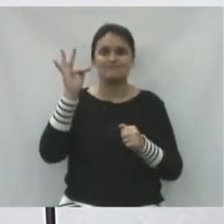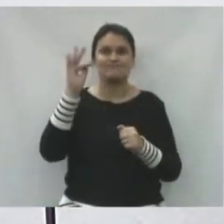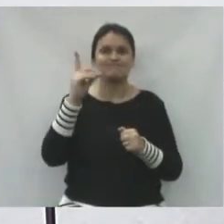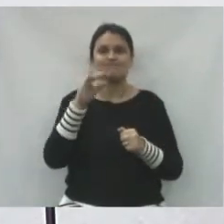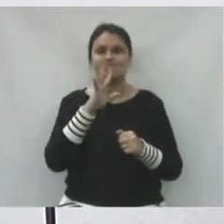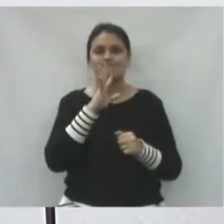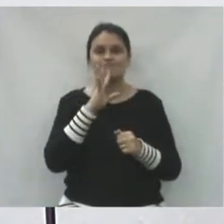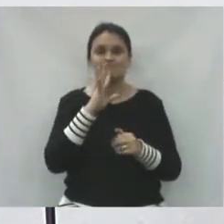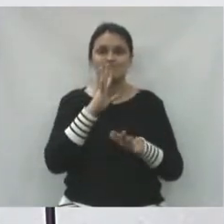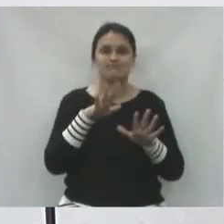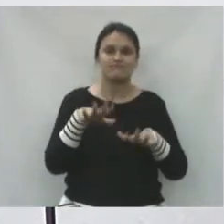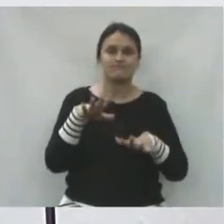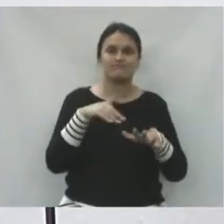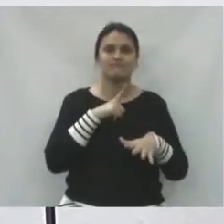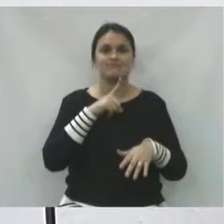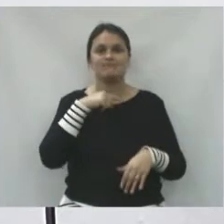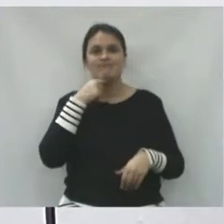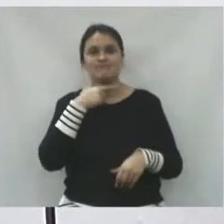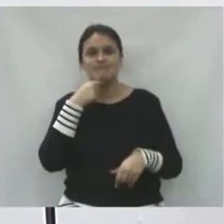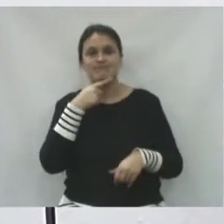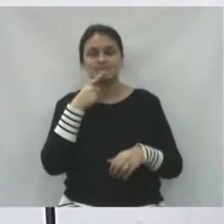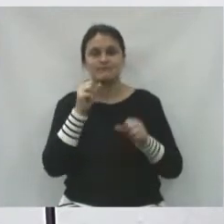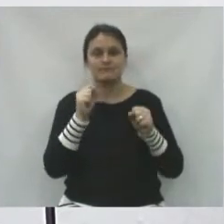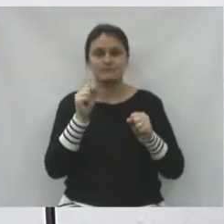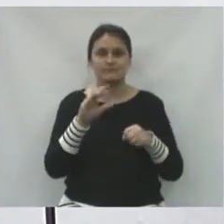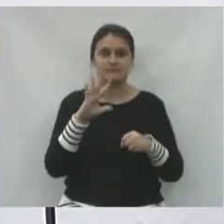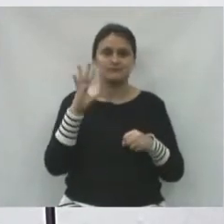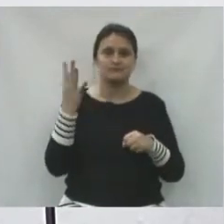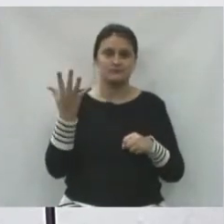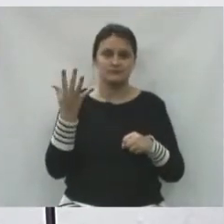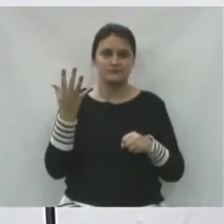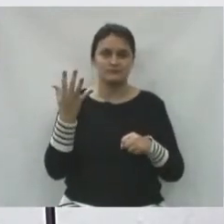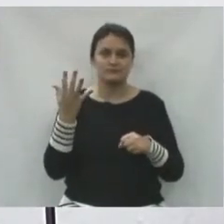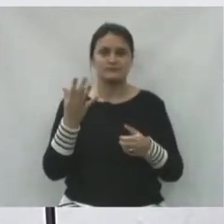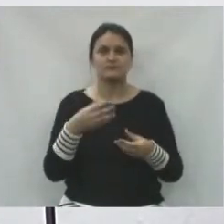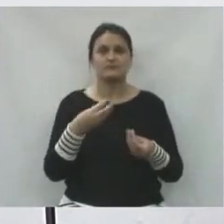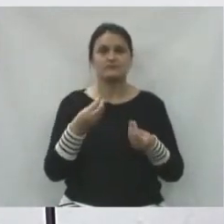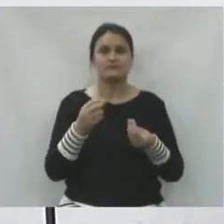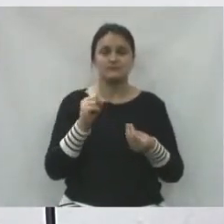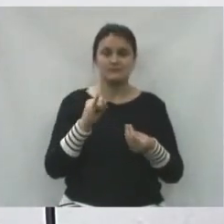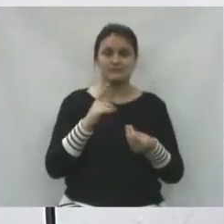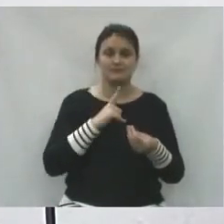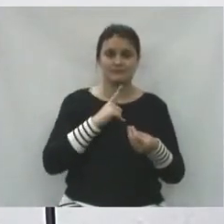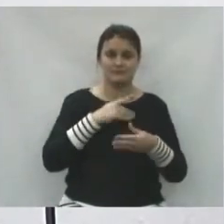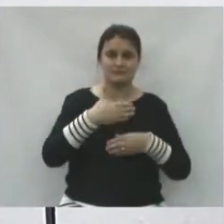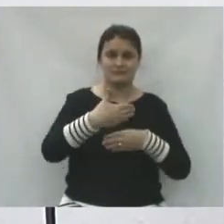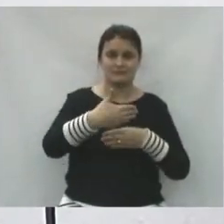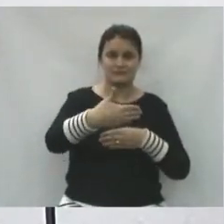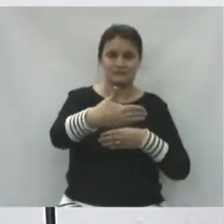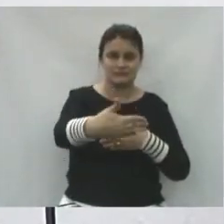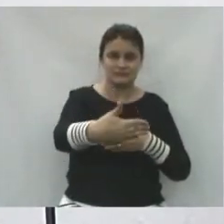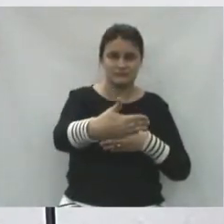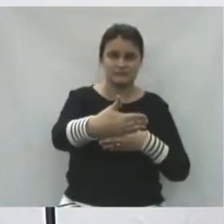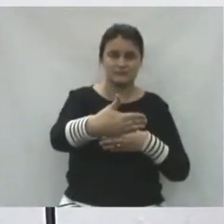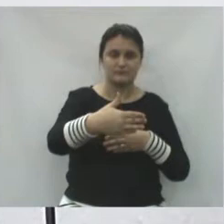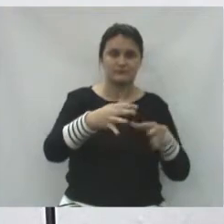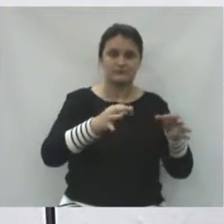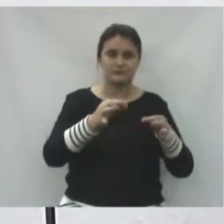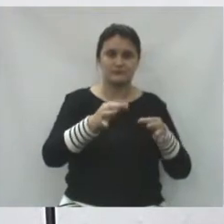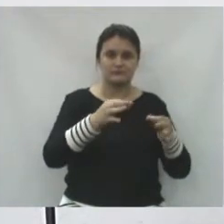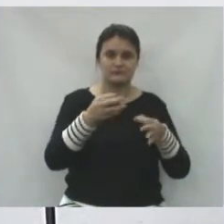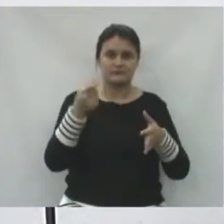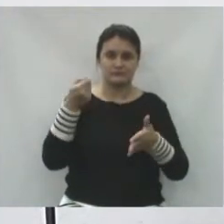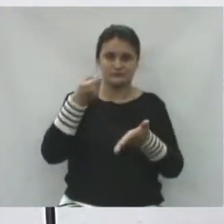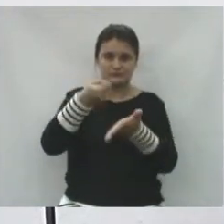Federação, muitos questionamentos podem ocorrer quanto à extensão automática ou não do